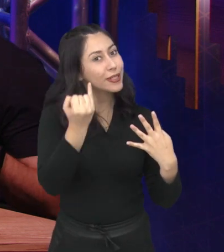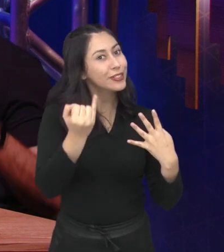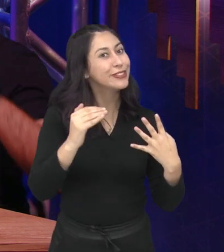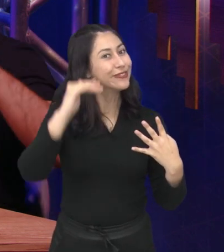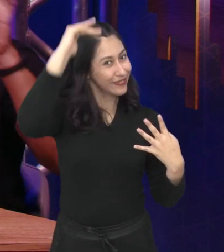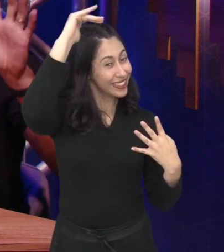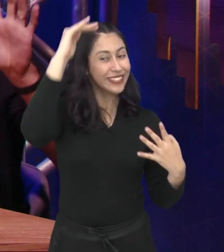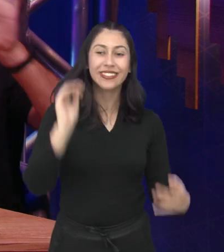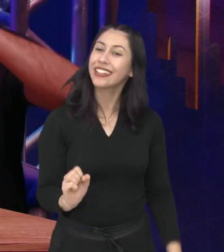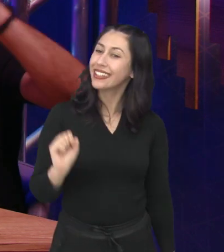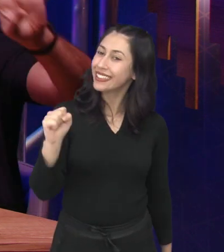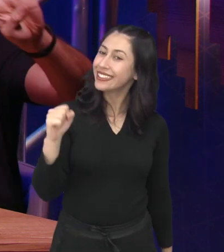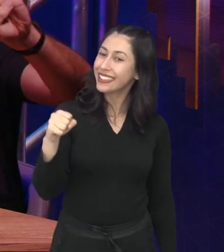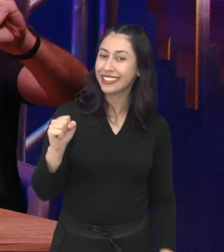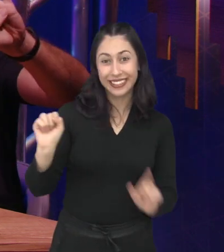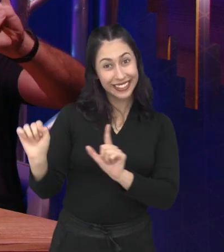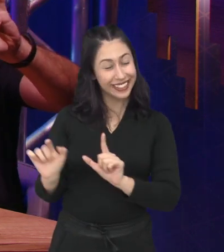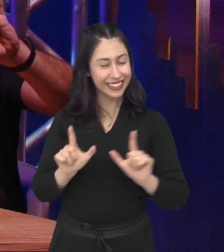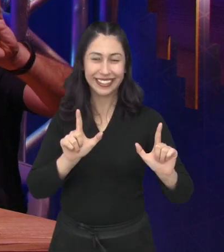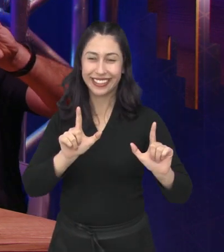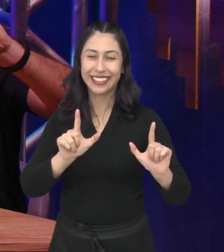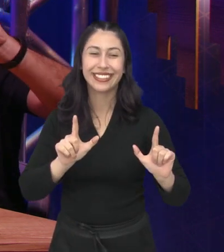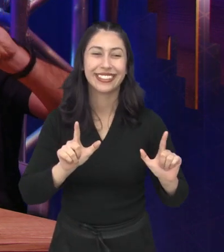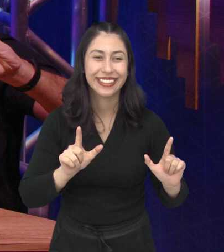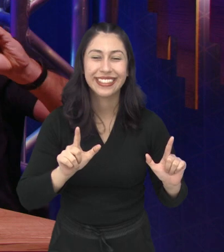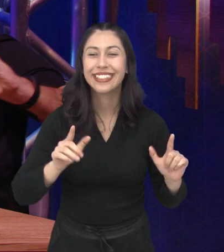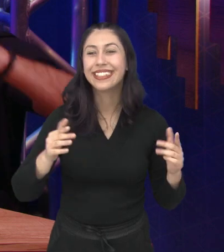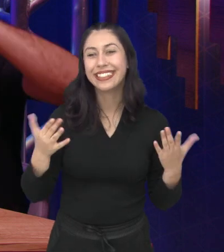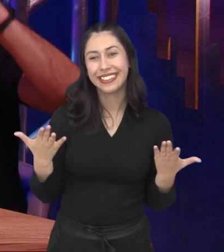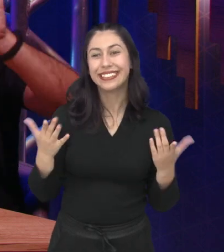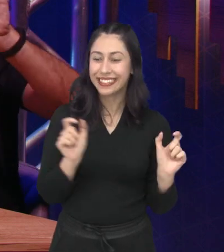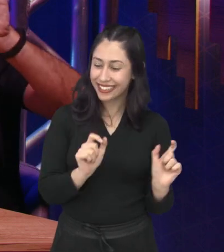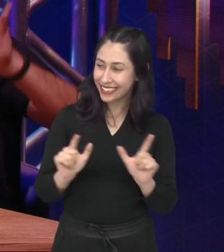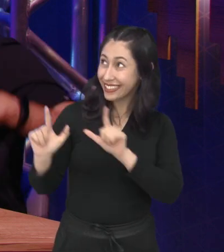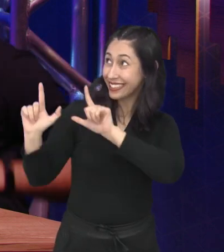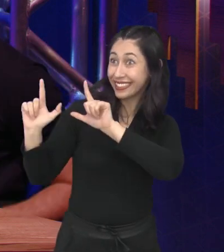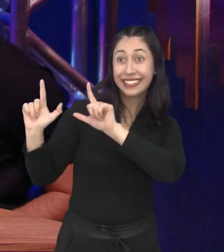precisa ter para ser um adulto. 4 coisas que você precisa ter. Bota aí, Thiago. Isso.